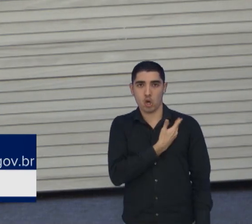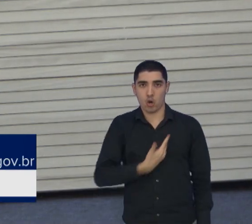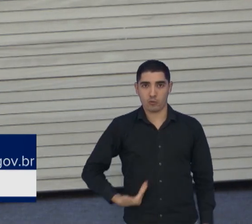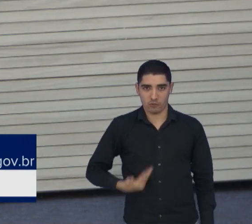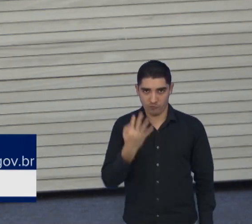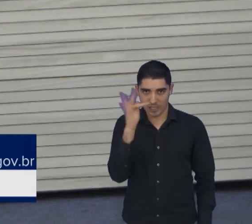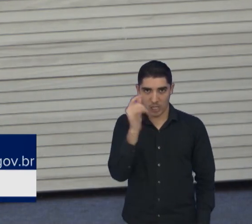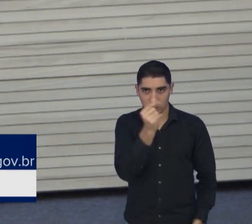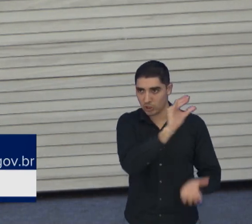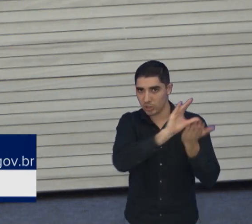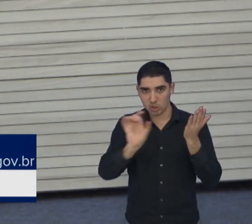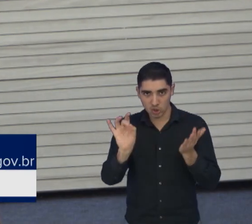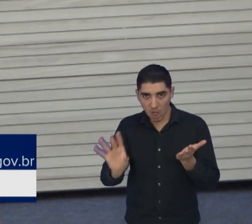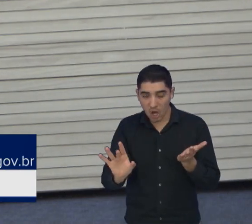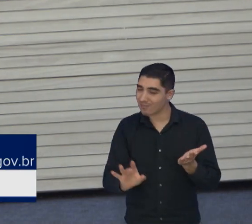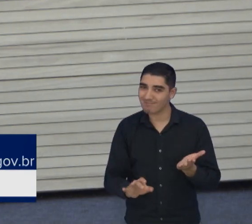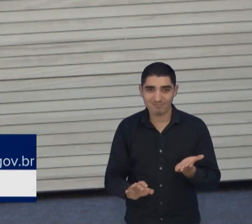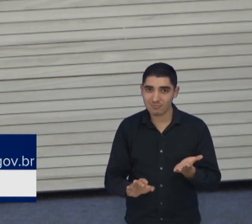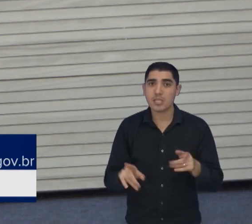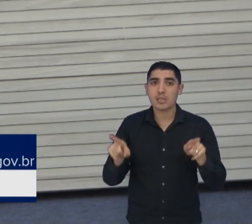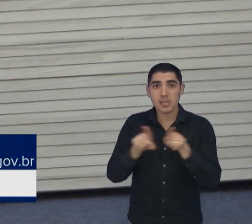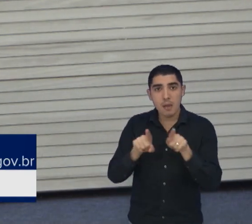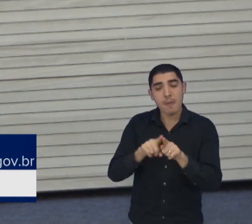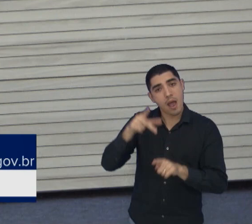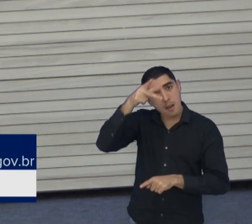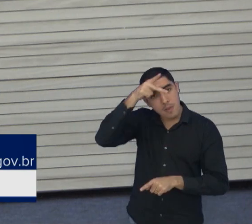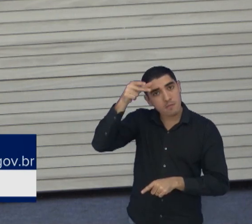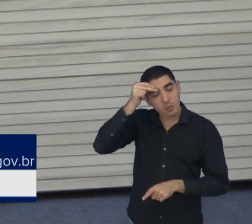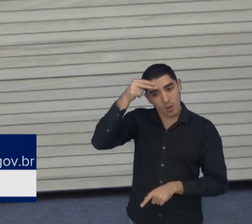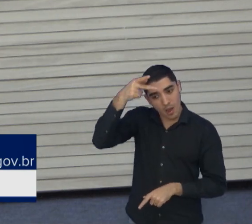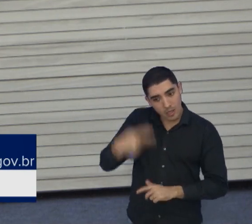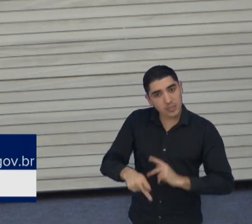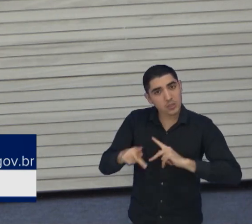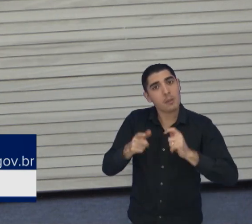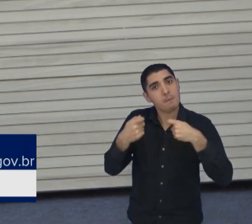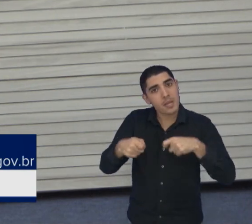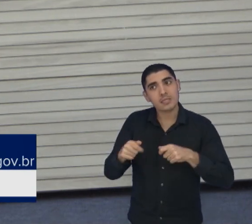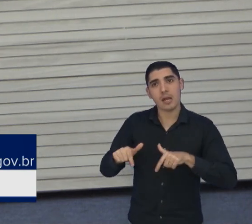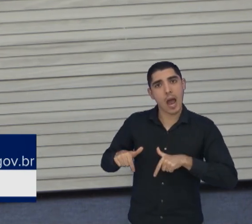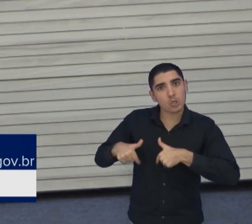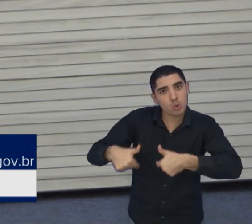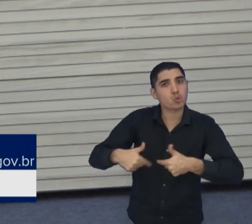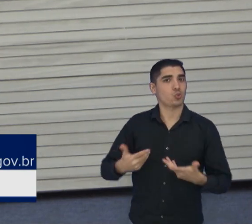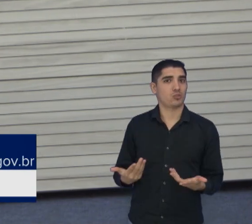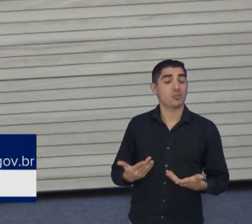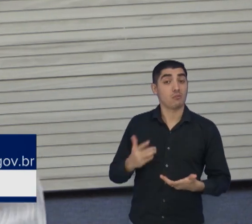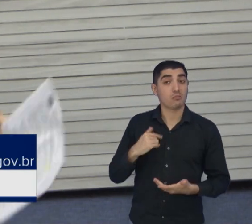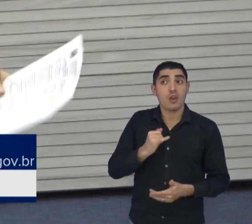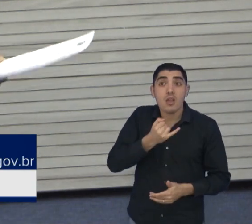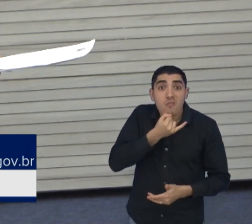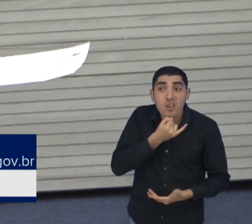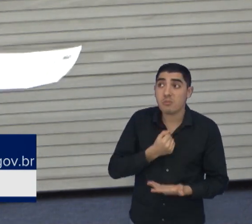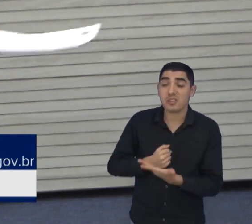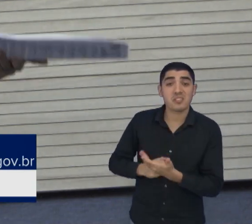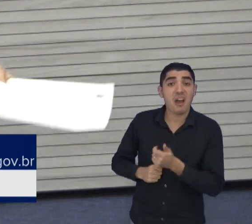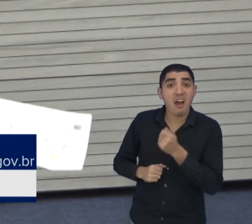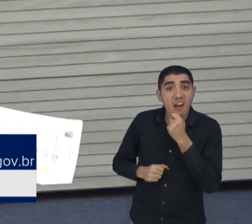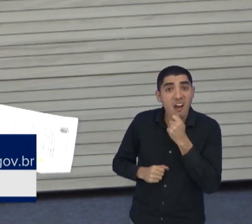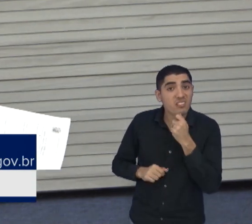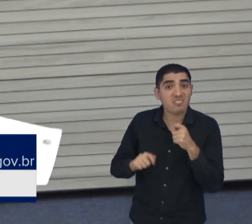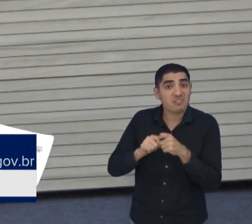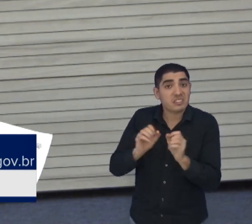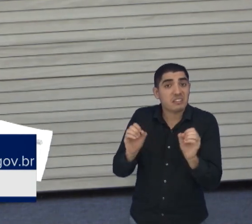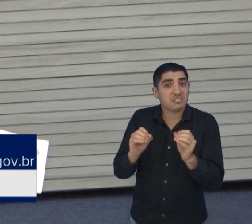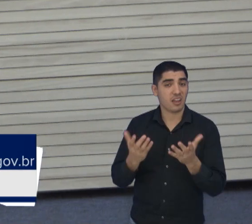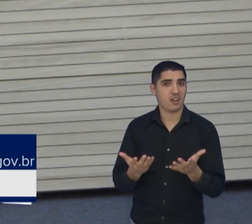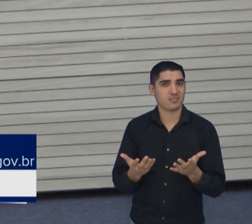vir. Né? A prefeitura também tem que fazer a sua parte. E, infelizmente, nós não vemos esse